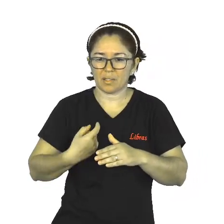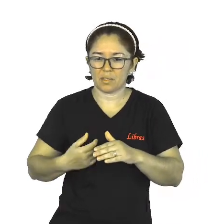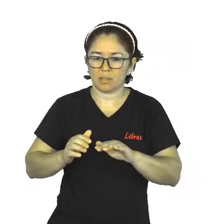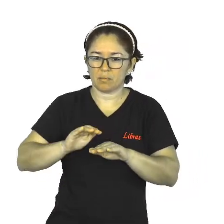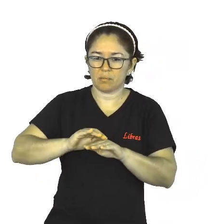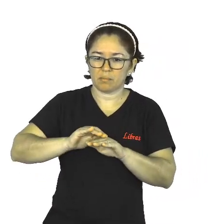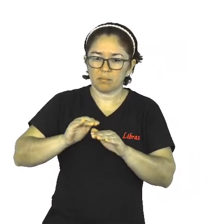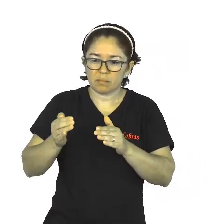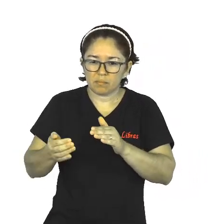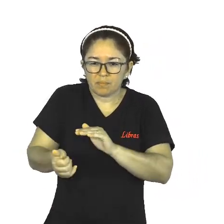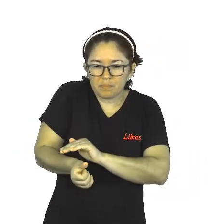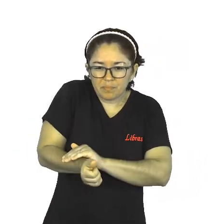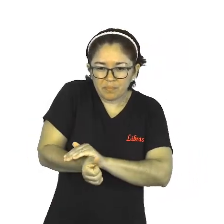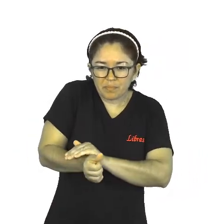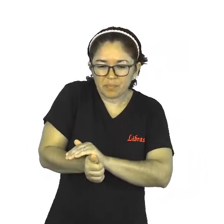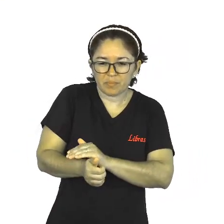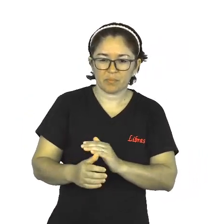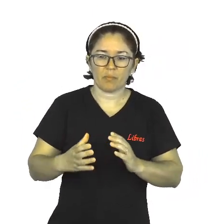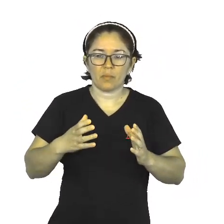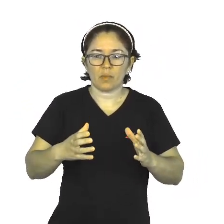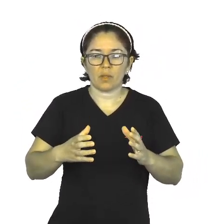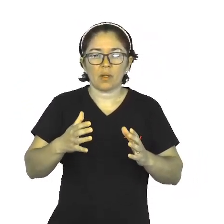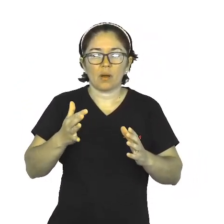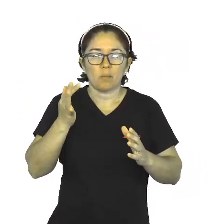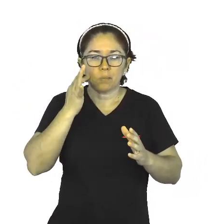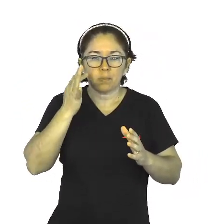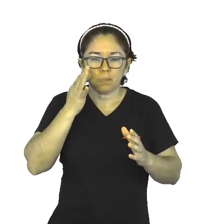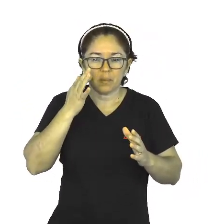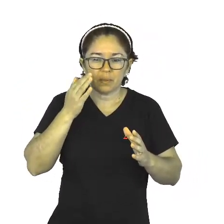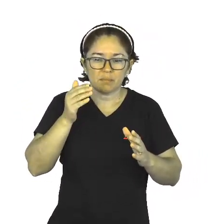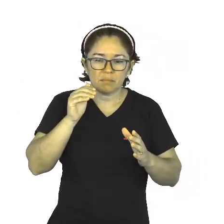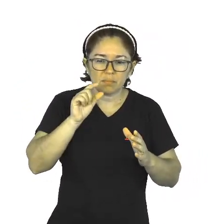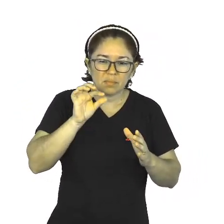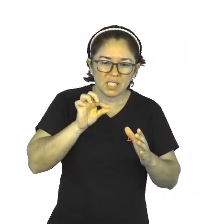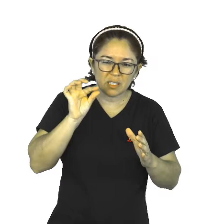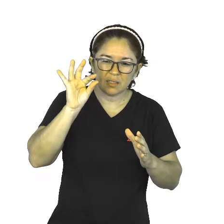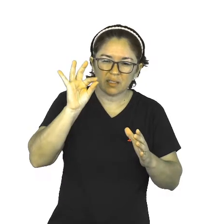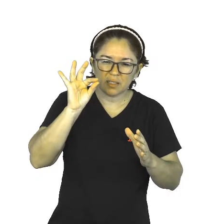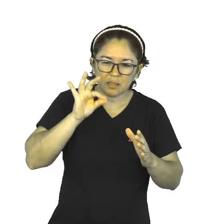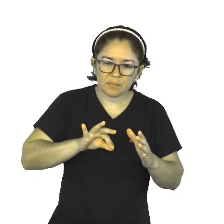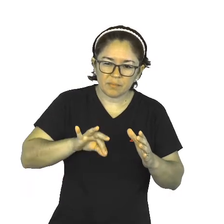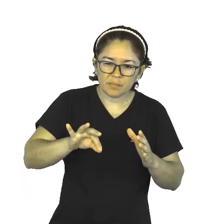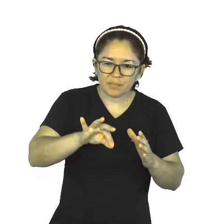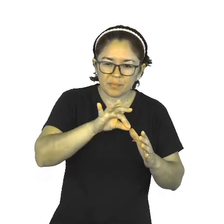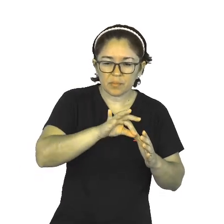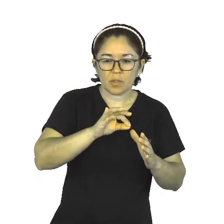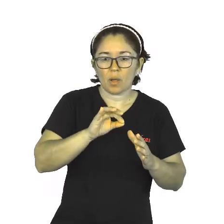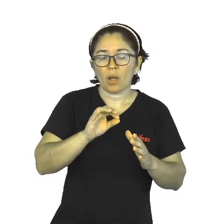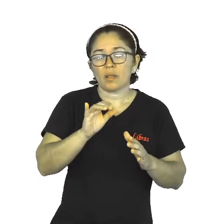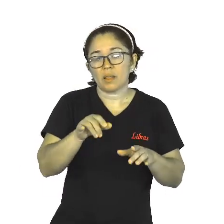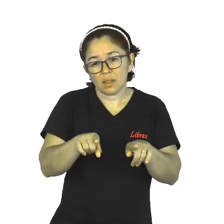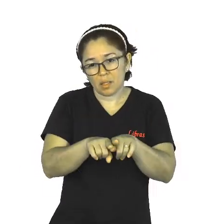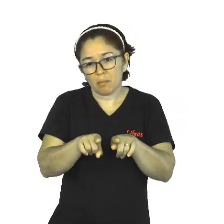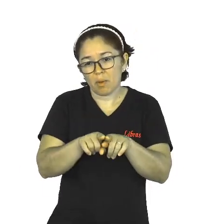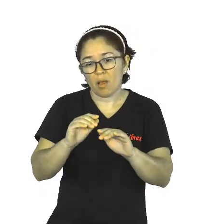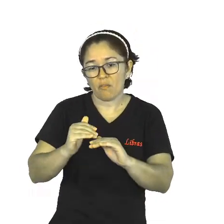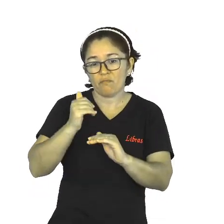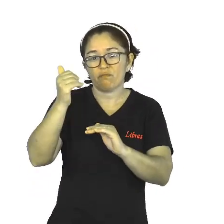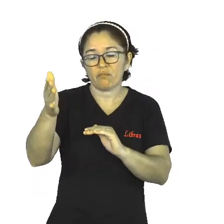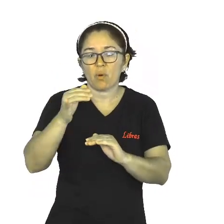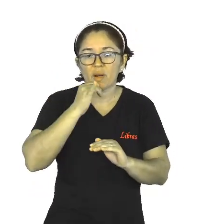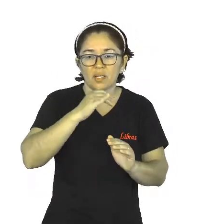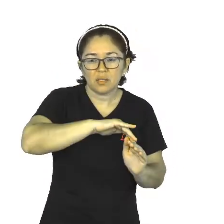semente dentro da fruta. Tem coisas que estão fora. Coelho fora da